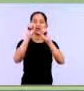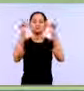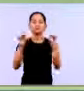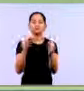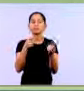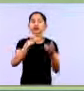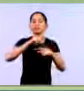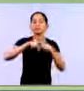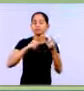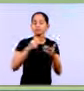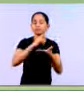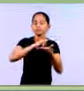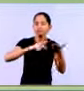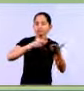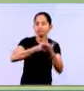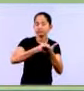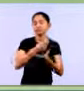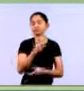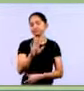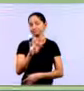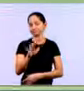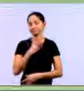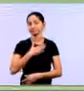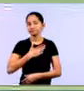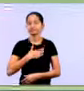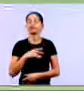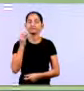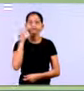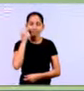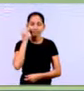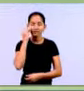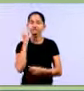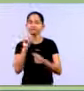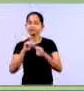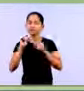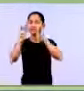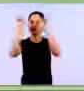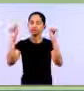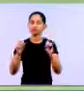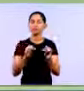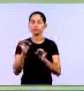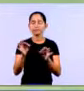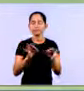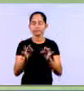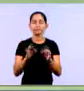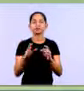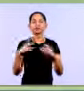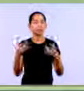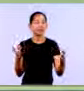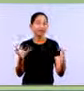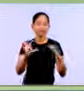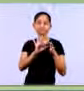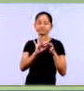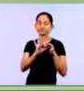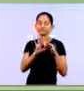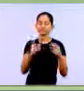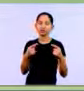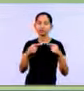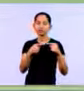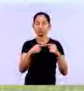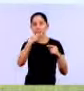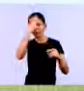deve realizar essa atividade de cobrança de instituição do tributo, plenamente vinculada. Nós